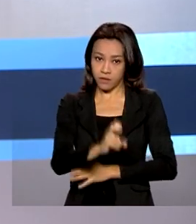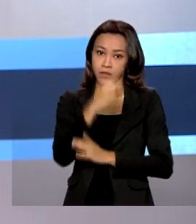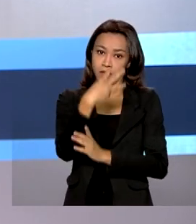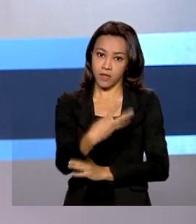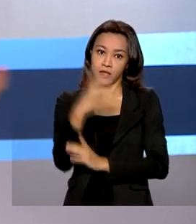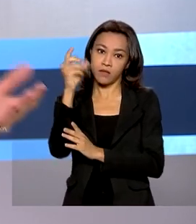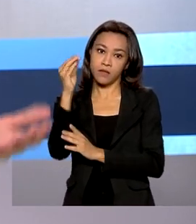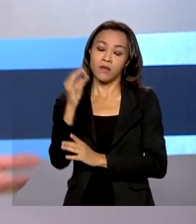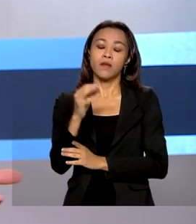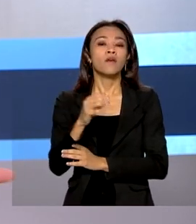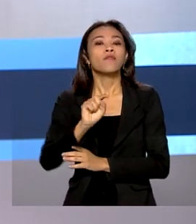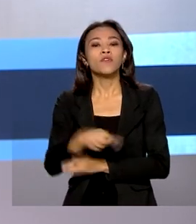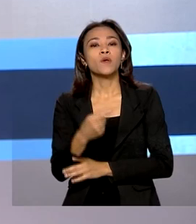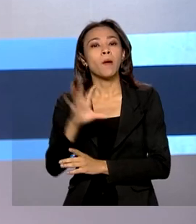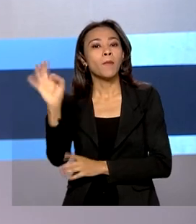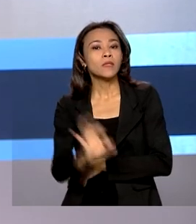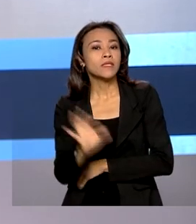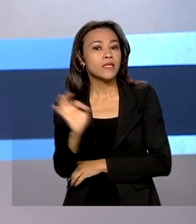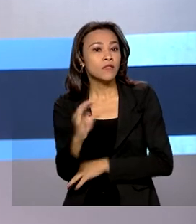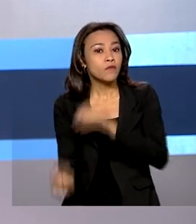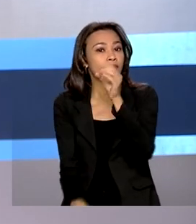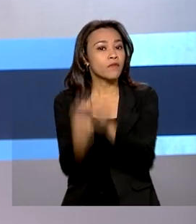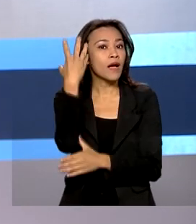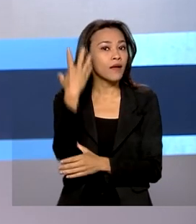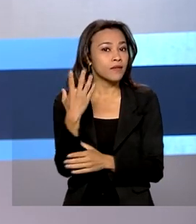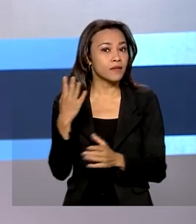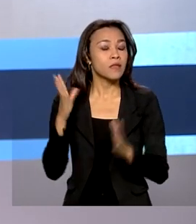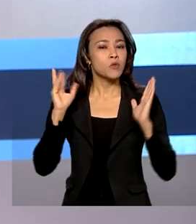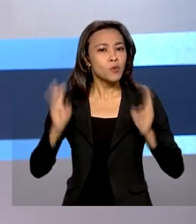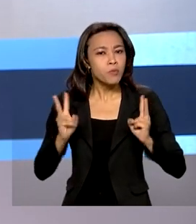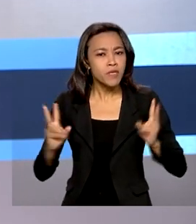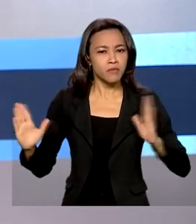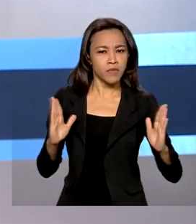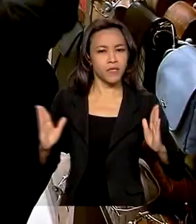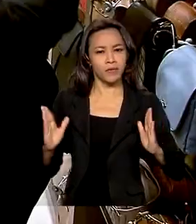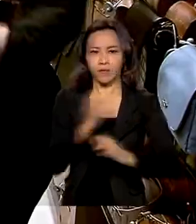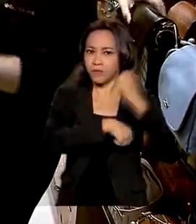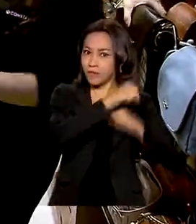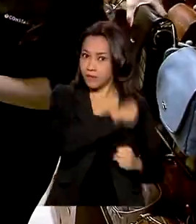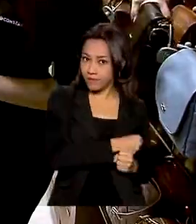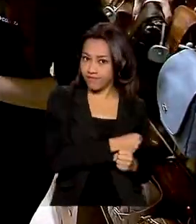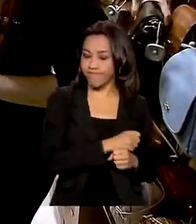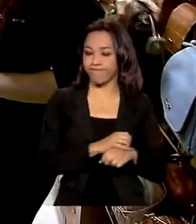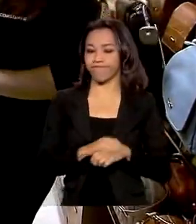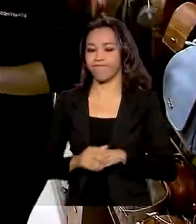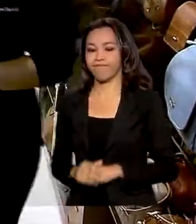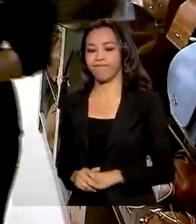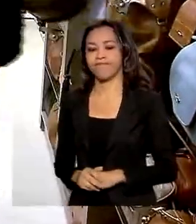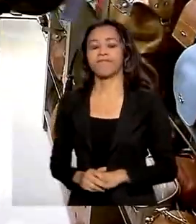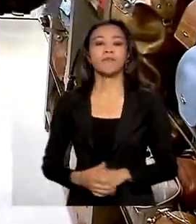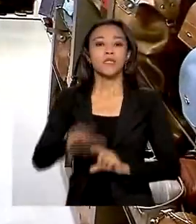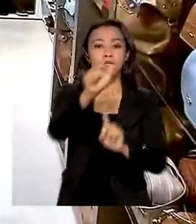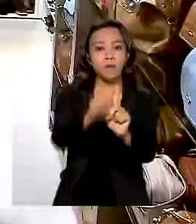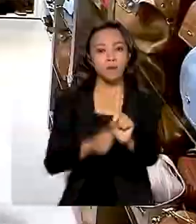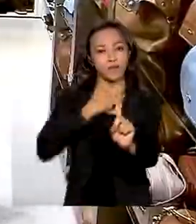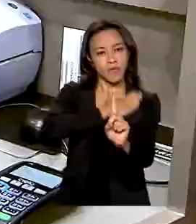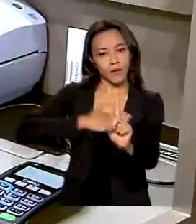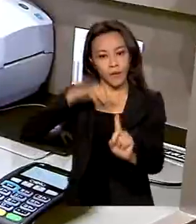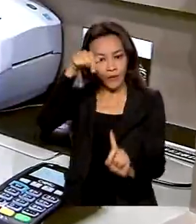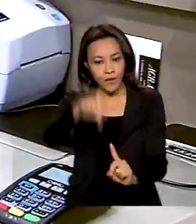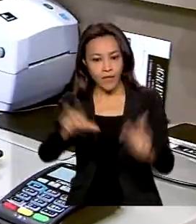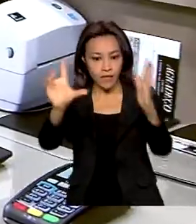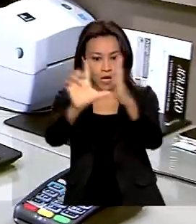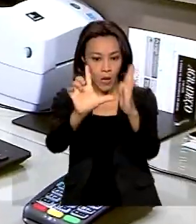53,5% em relação às vagas criadas no mesmo período em 2020. No mês de agosto, essa rede de